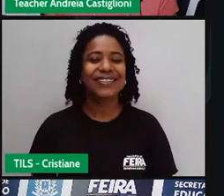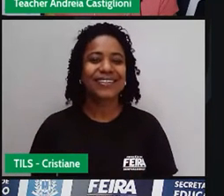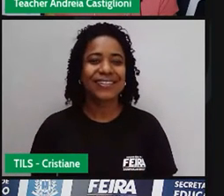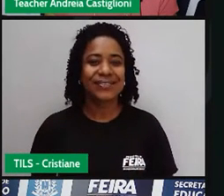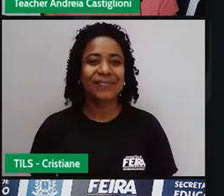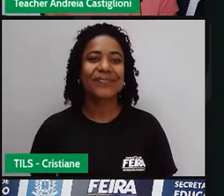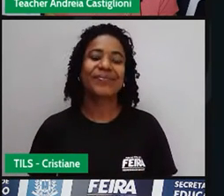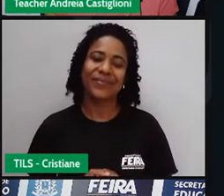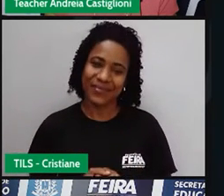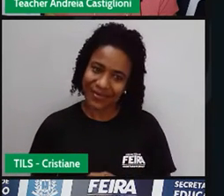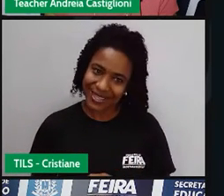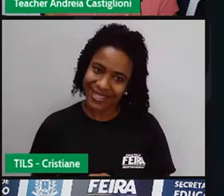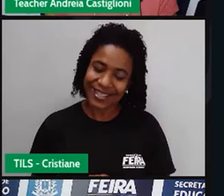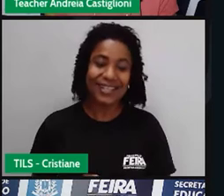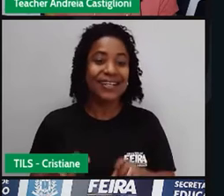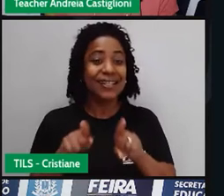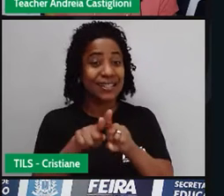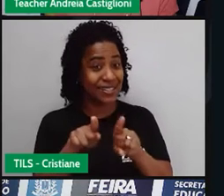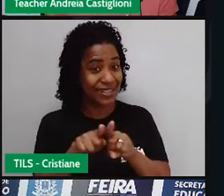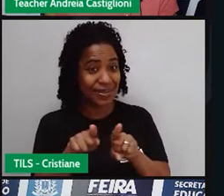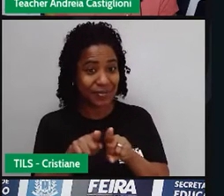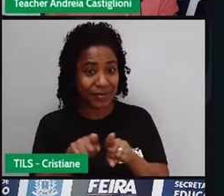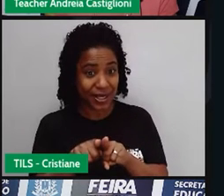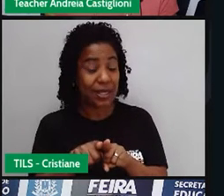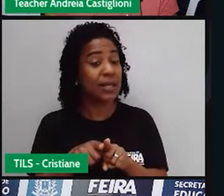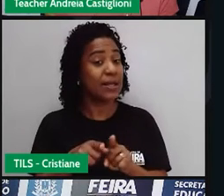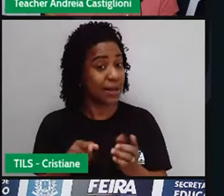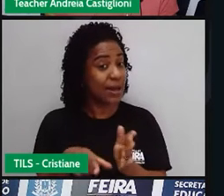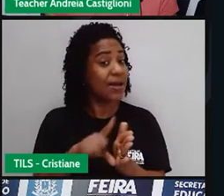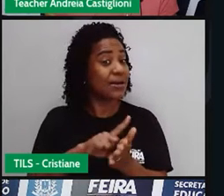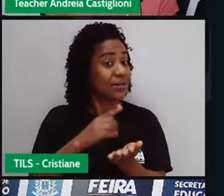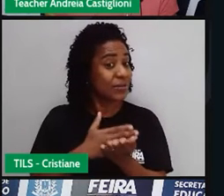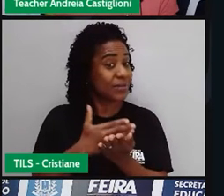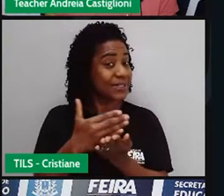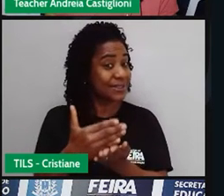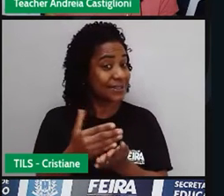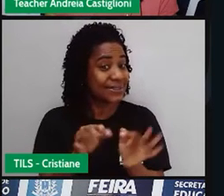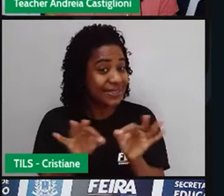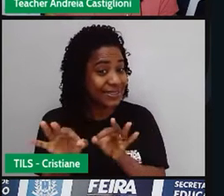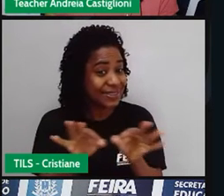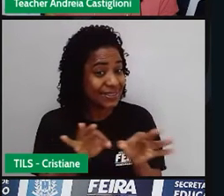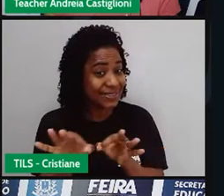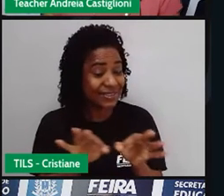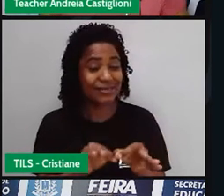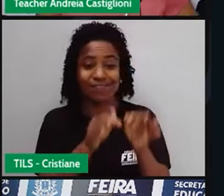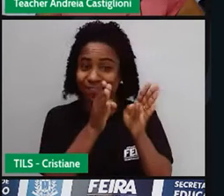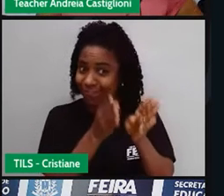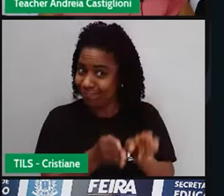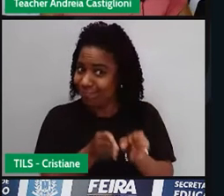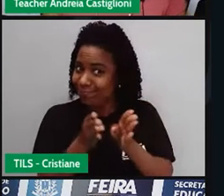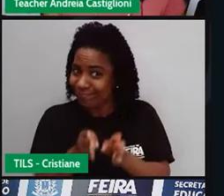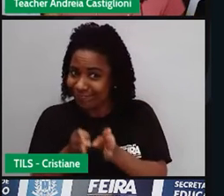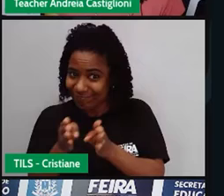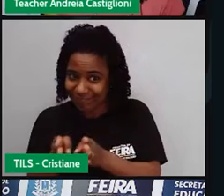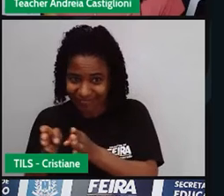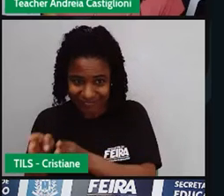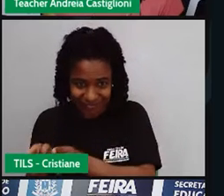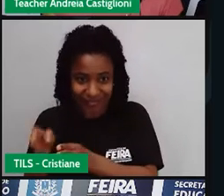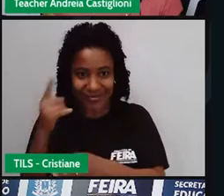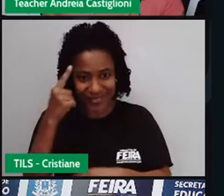O que é claro que antes de começarmos a nos Alô é necessário que a gente se organizem